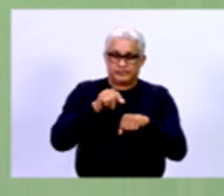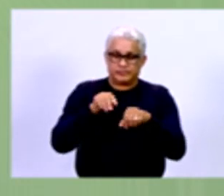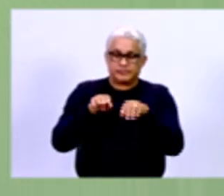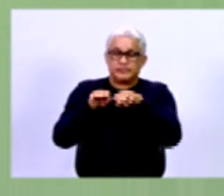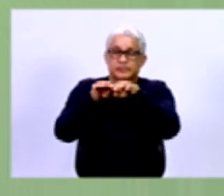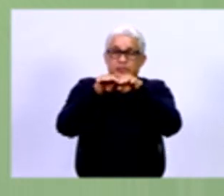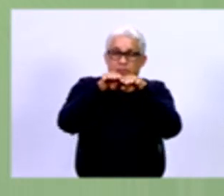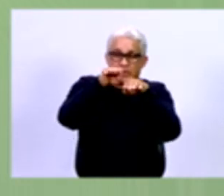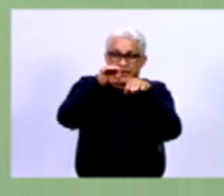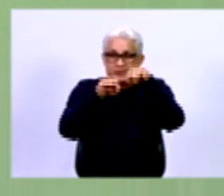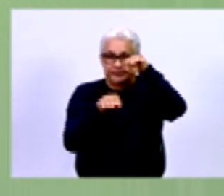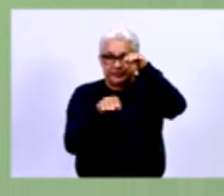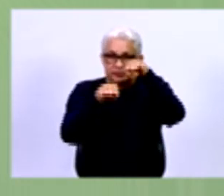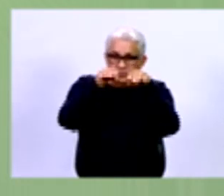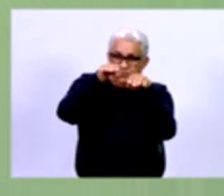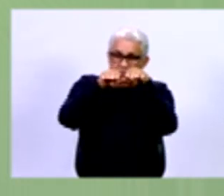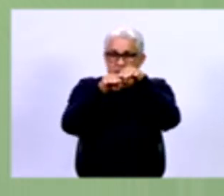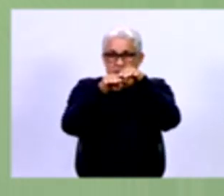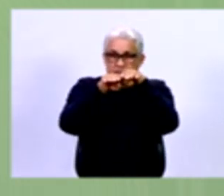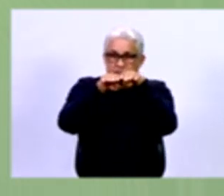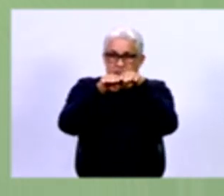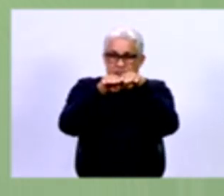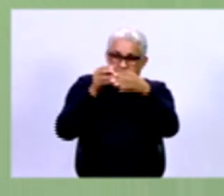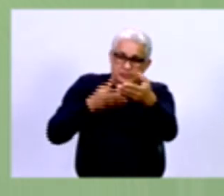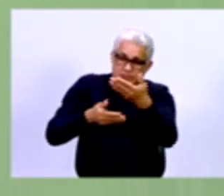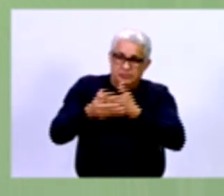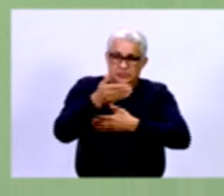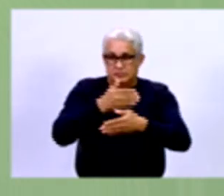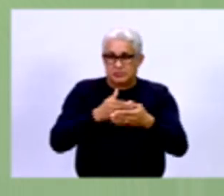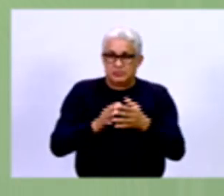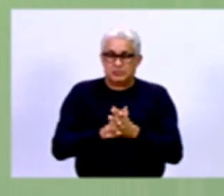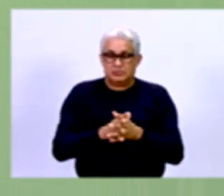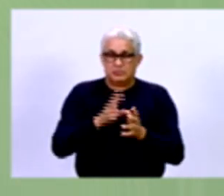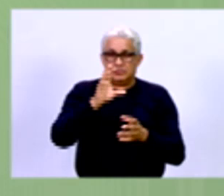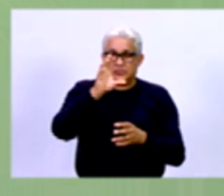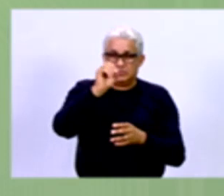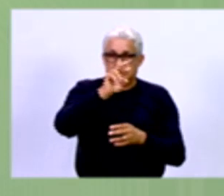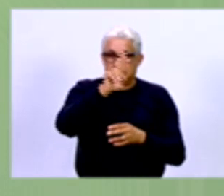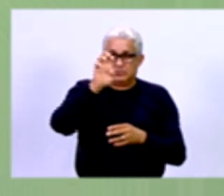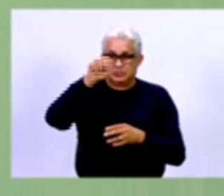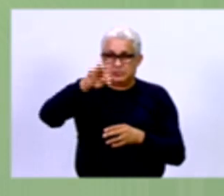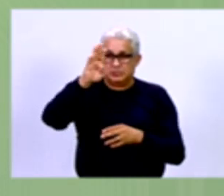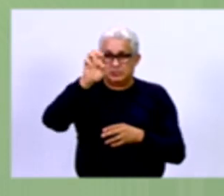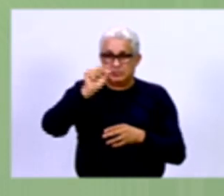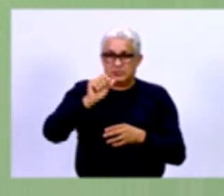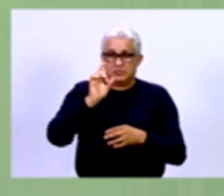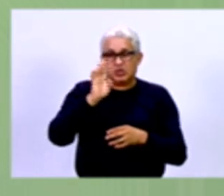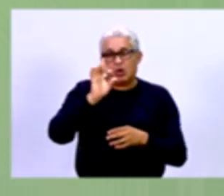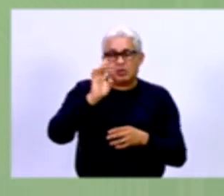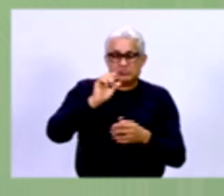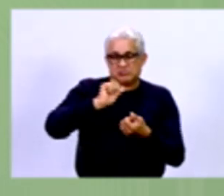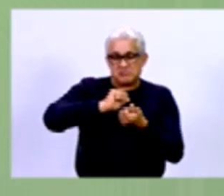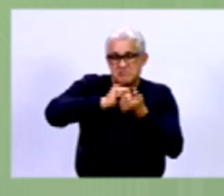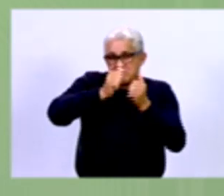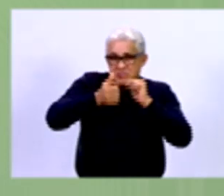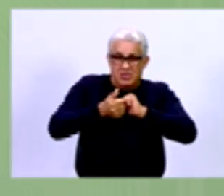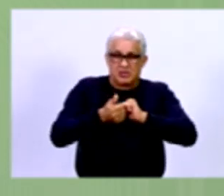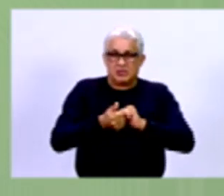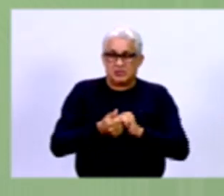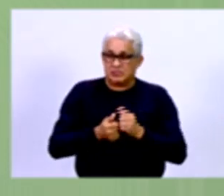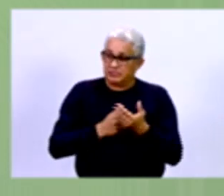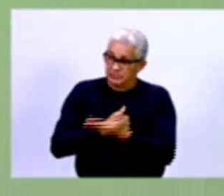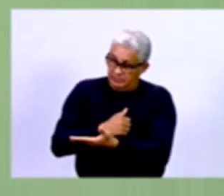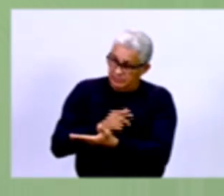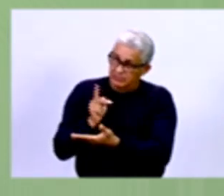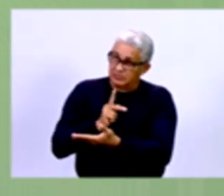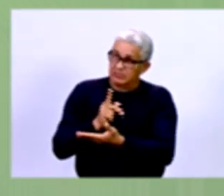equilíbrio na conta de transações correntes. O restante são ajustes, né? Professor, algum